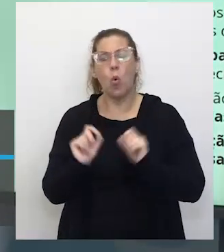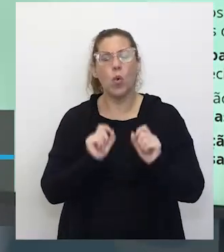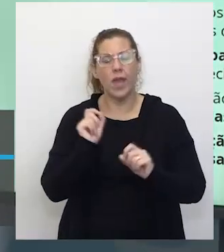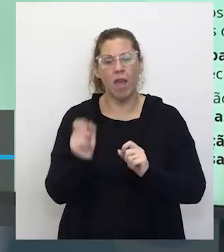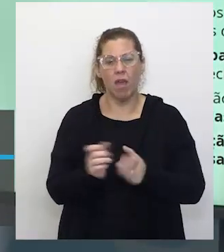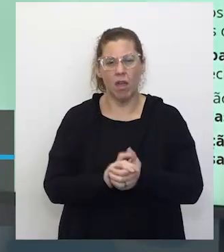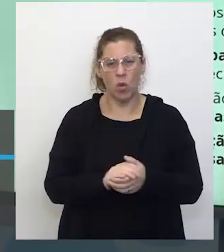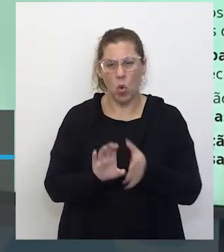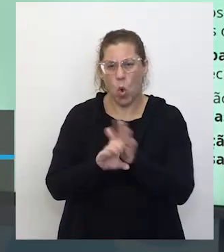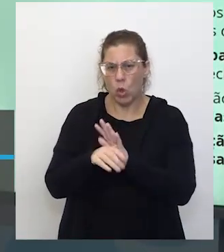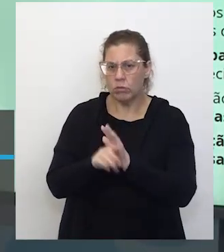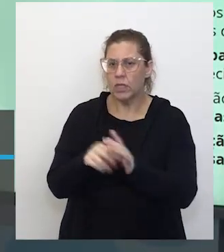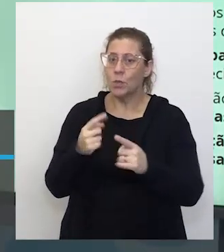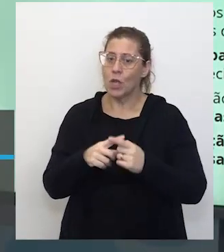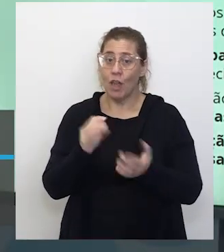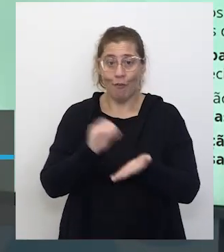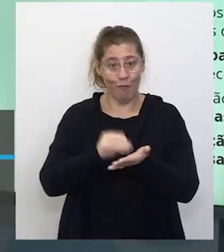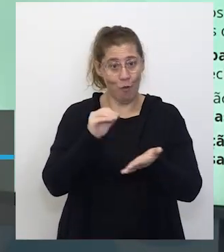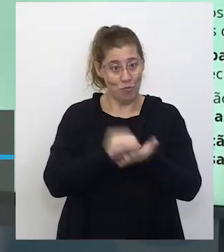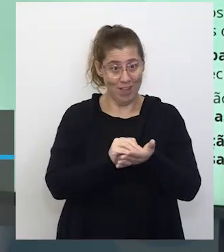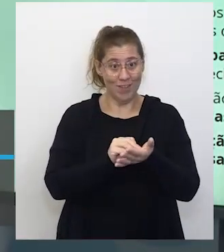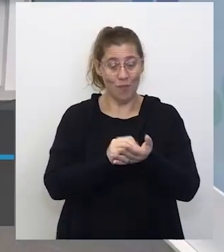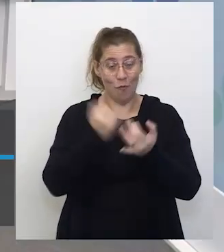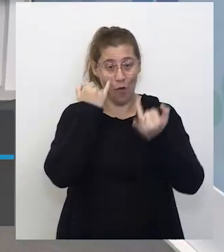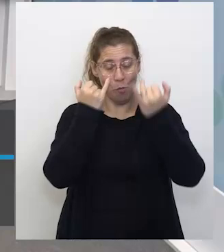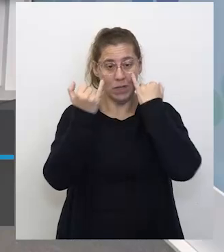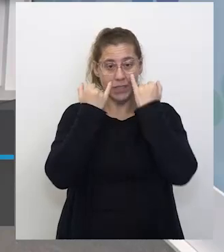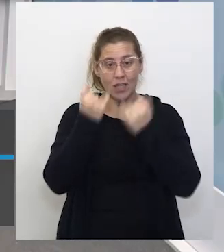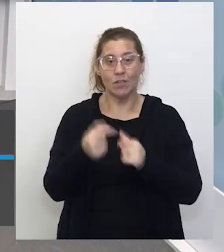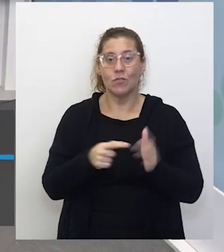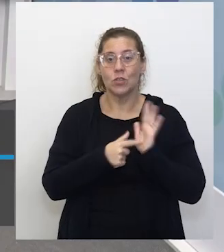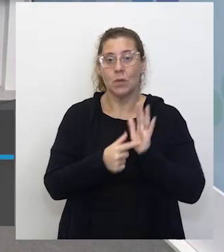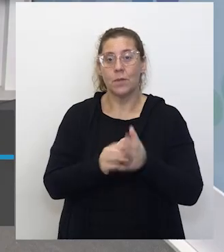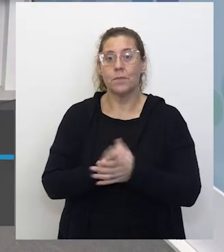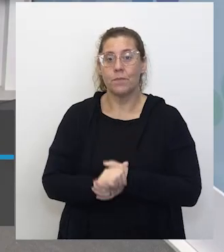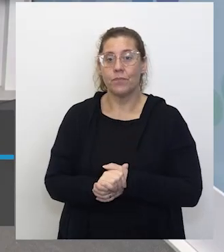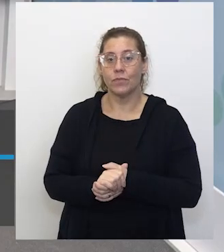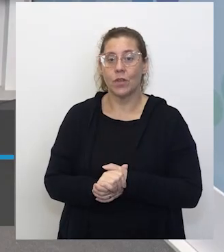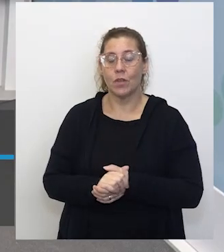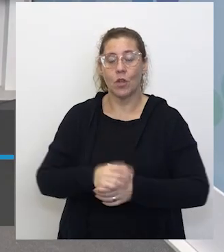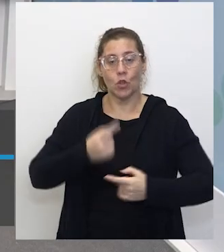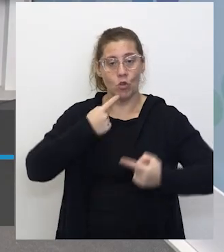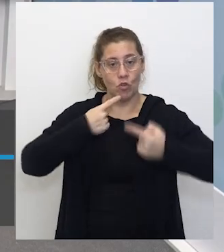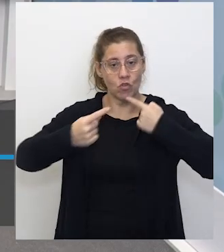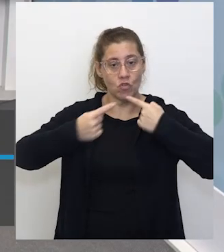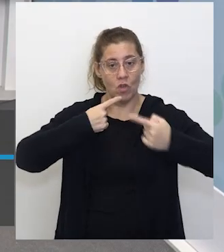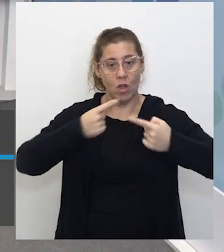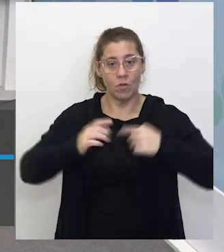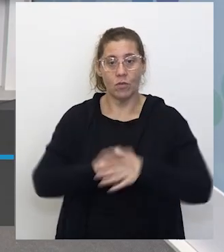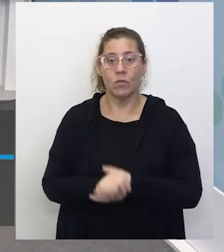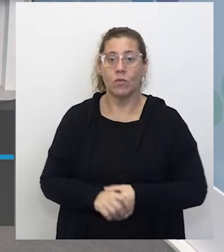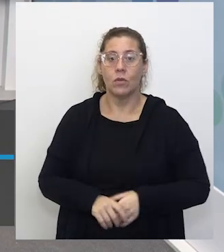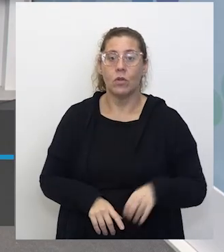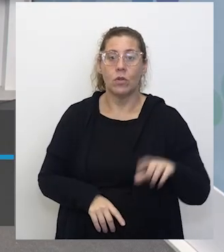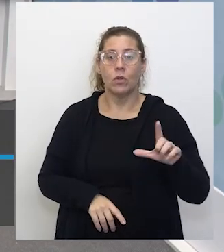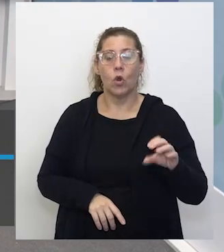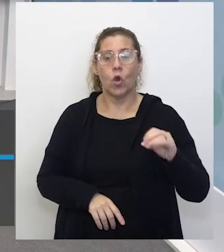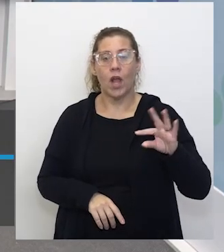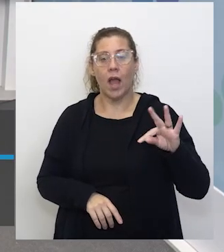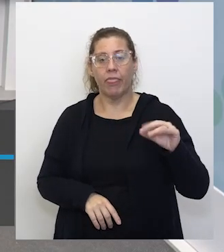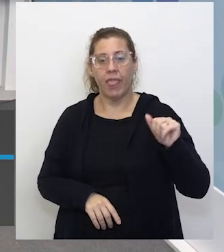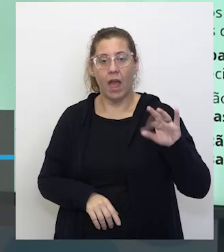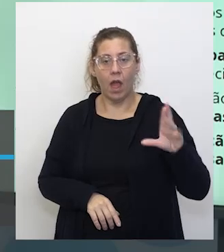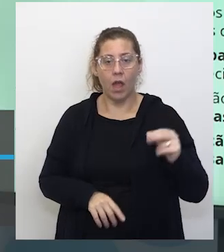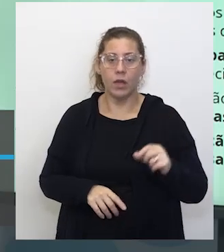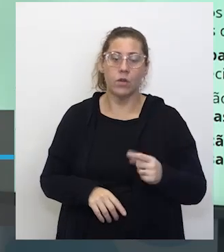diálogo, porque está faltando o contexto. Eu vou te dar o contexto. É o diálogo entre um locatário, né? E